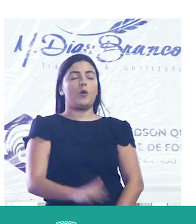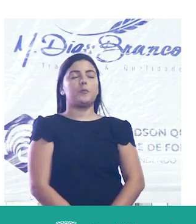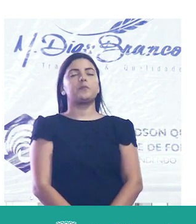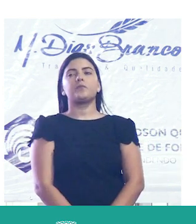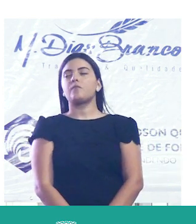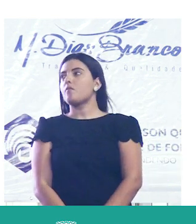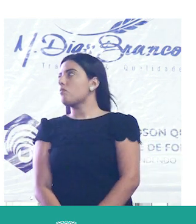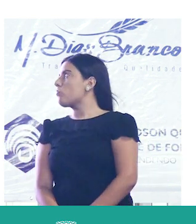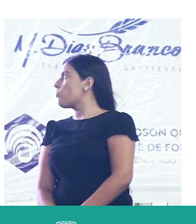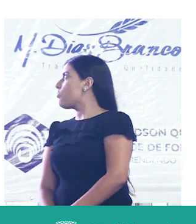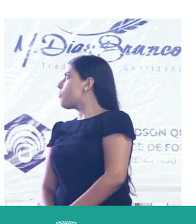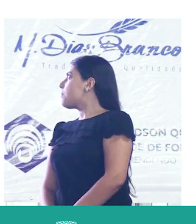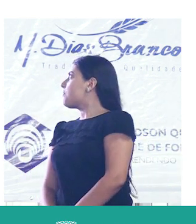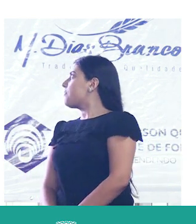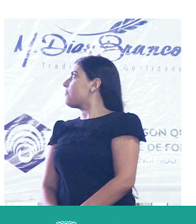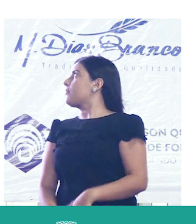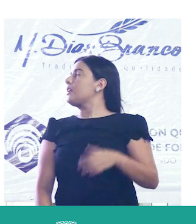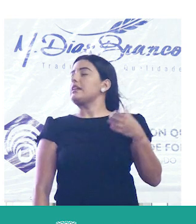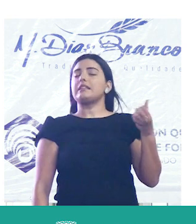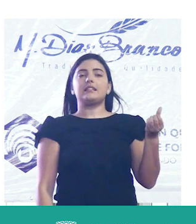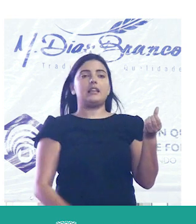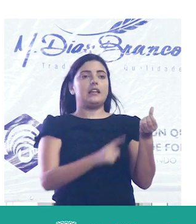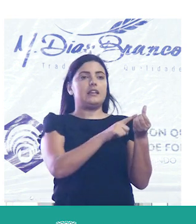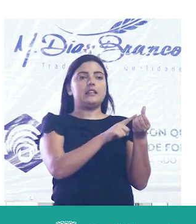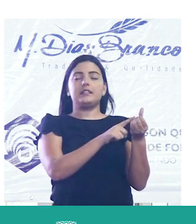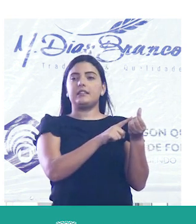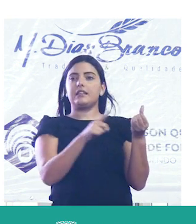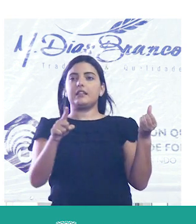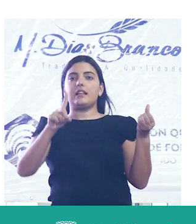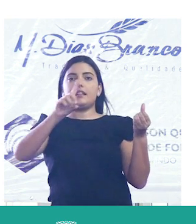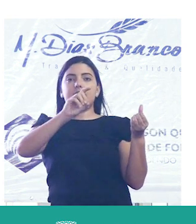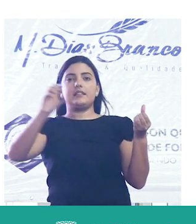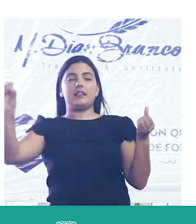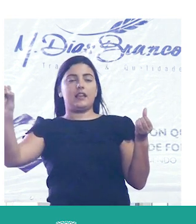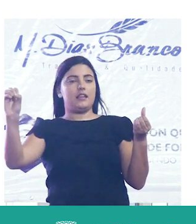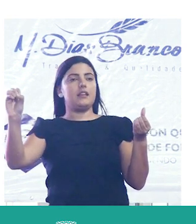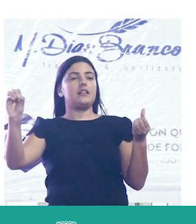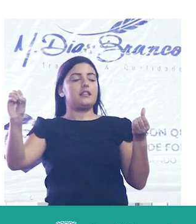dá quanto? 6 kg você chama de 100%,